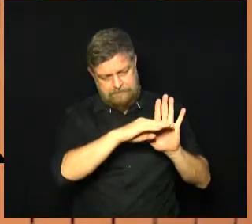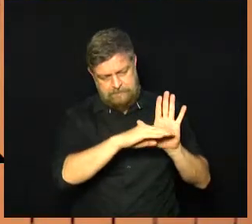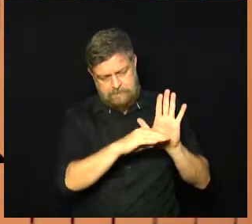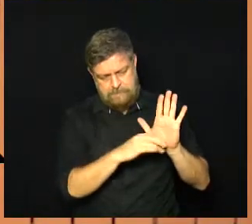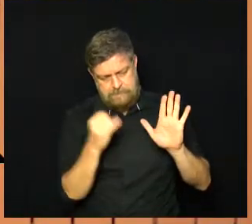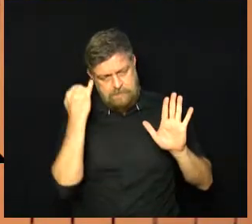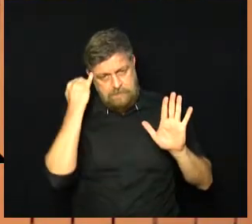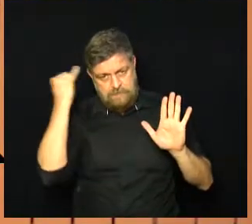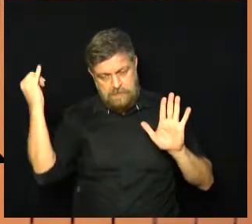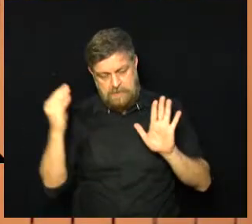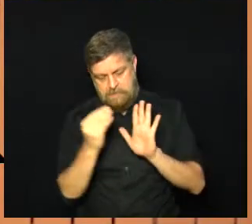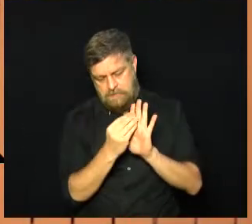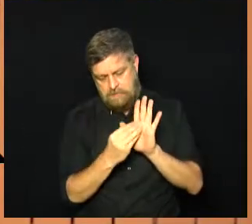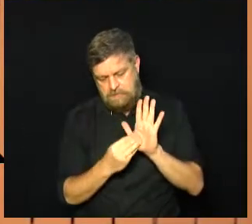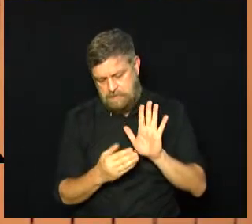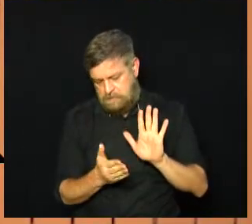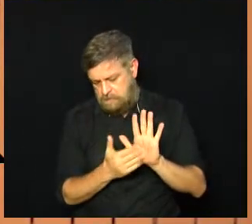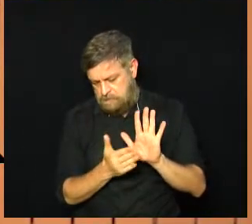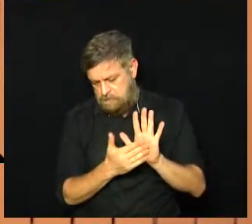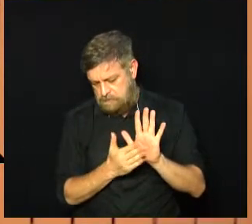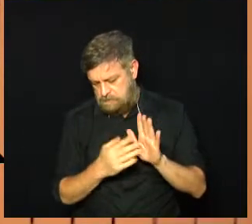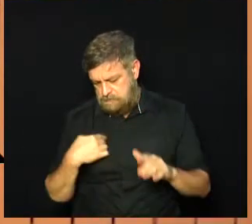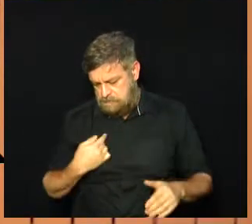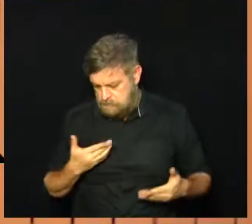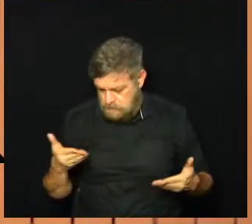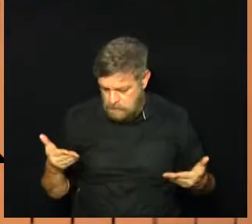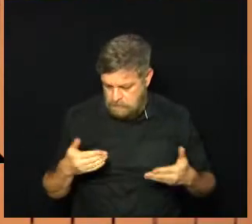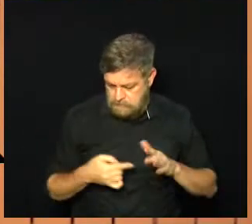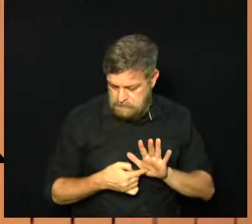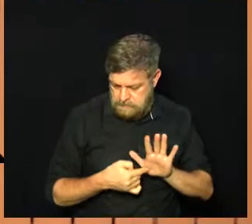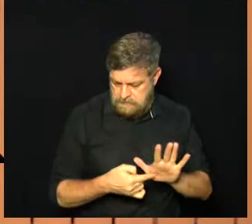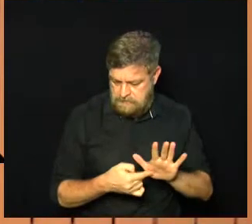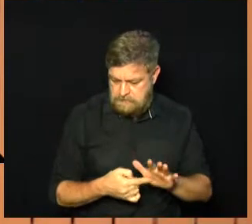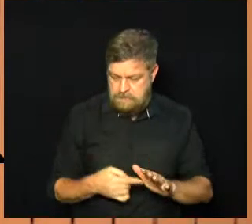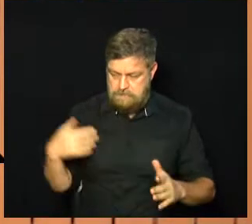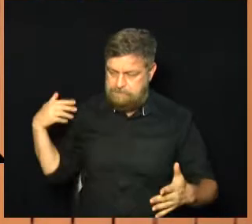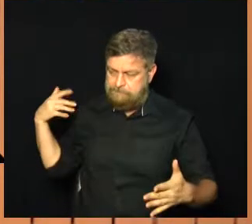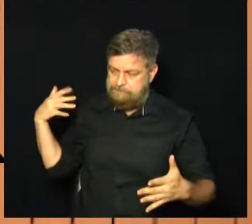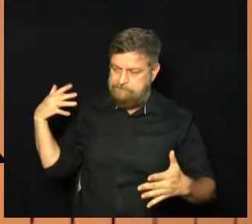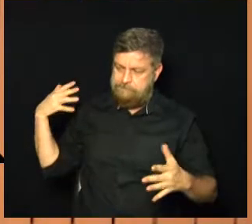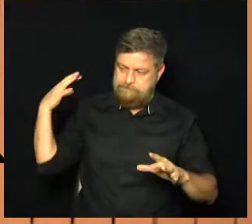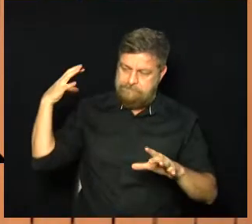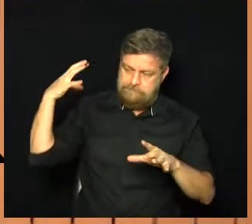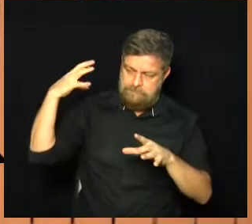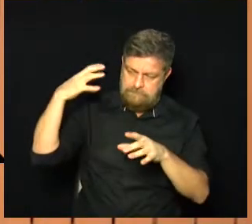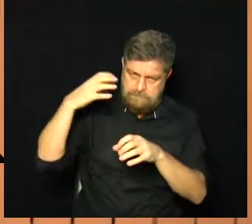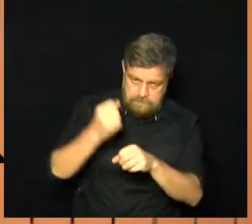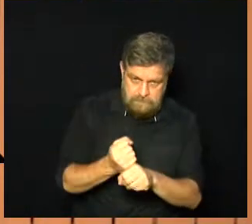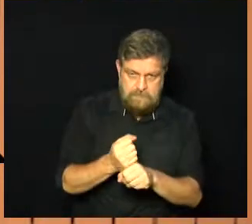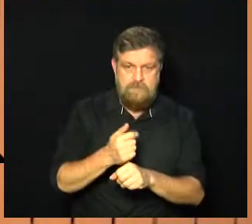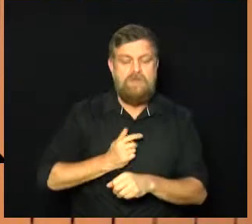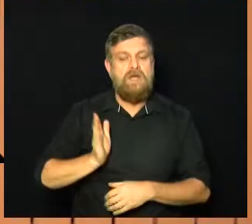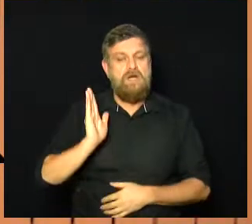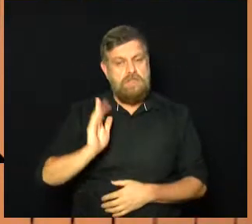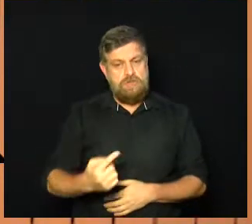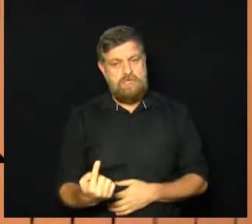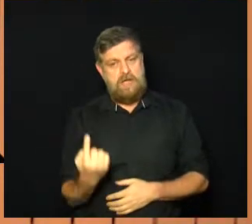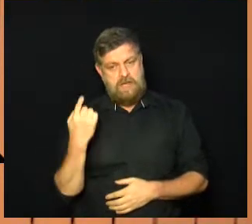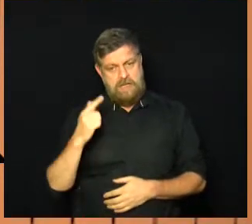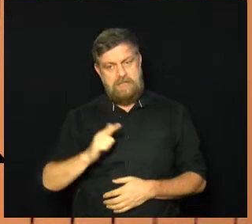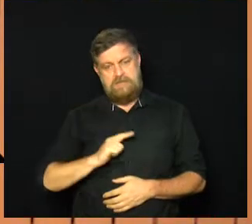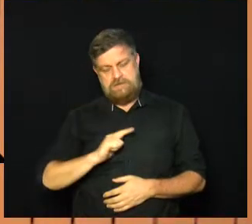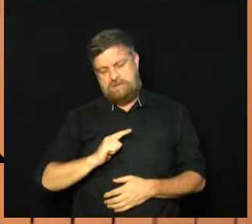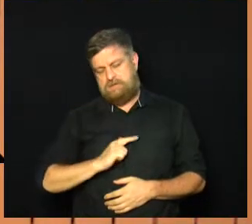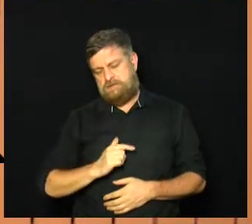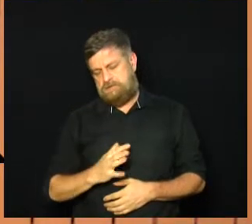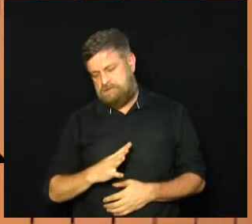ideias, essas propostas que a gente traz hoje são apenas uma retomada do que já foi, do que a gente já teve no nosso município,